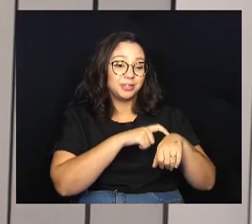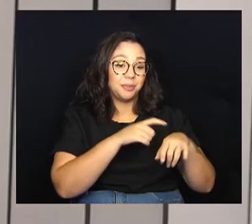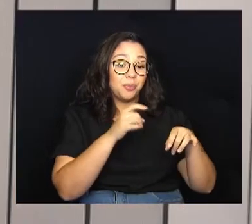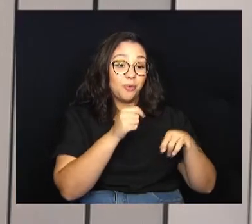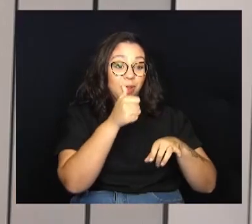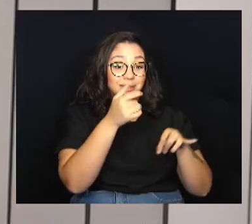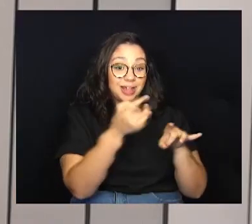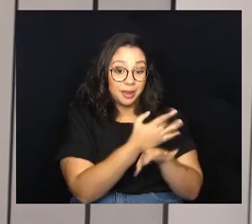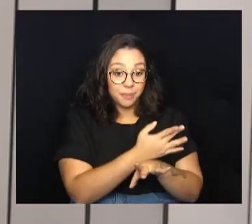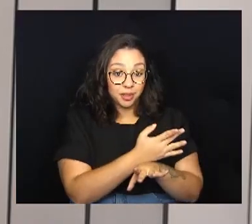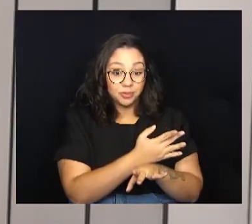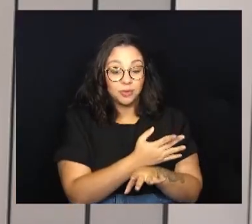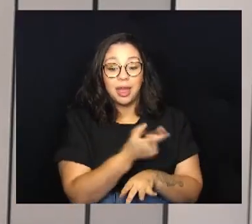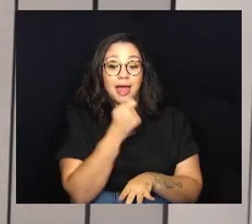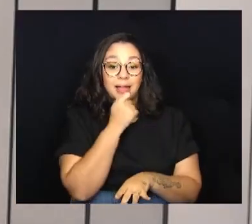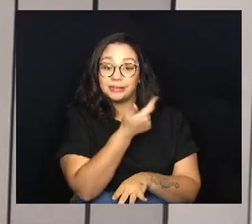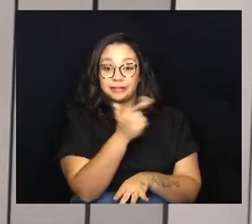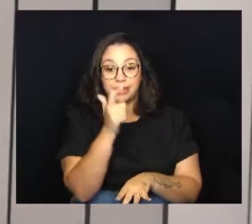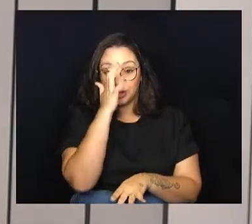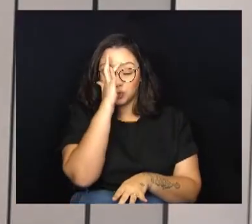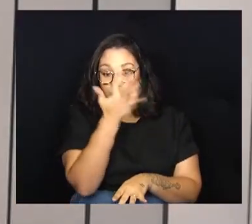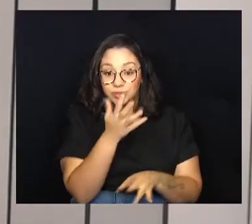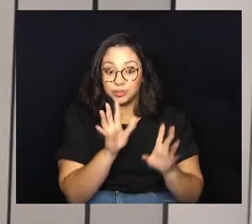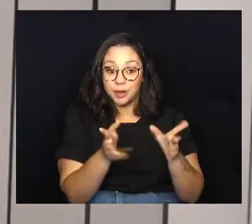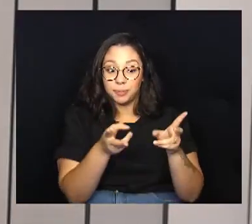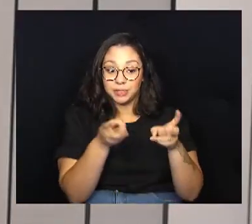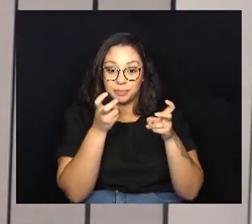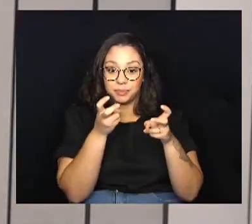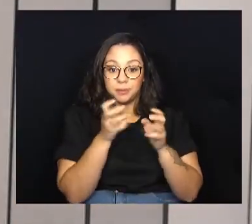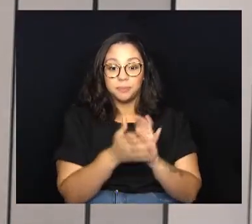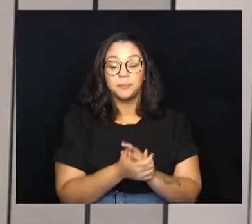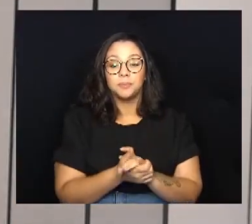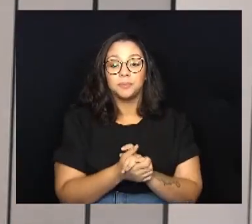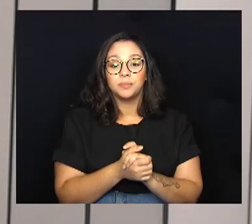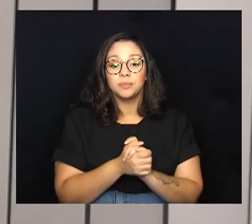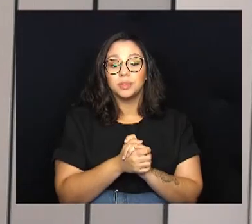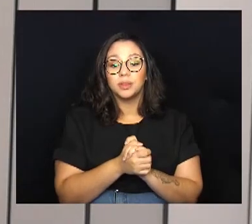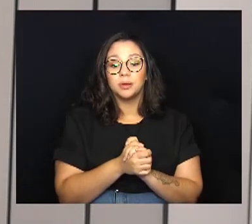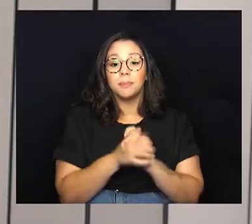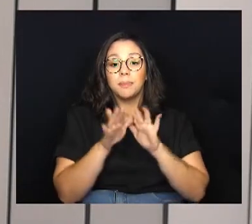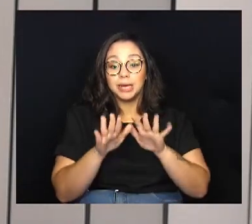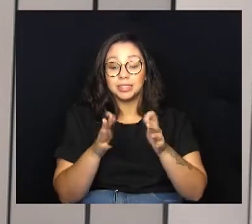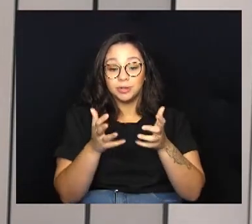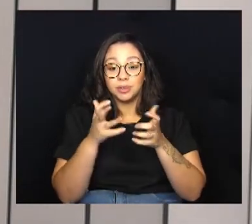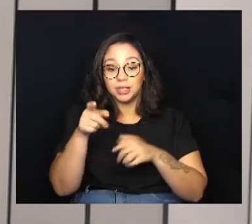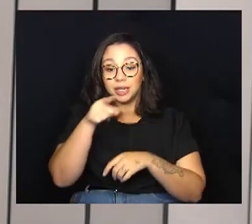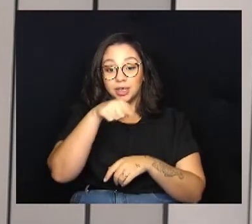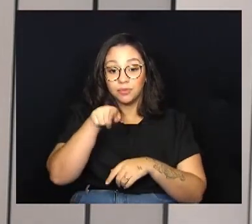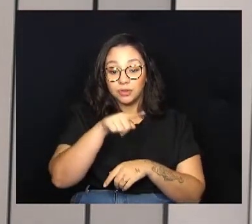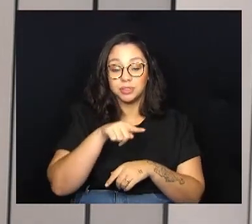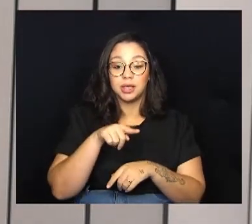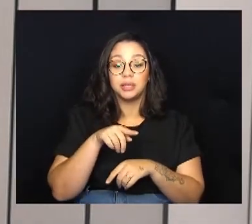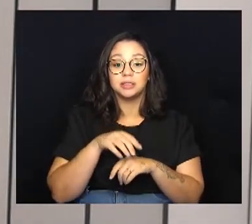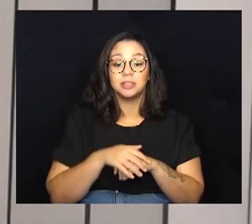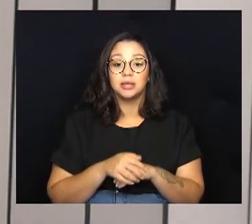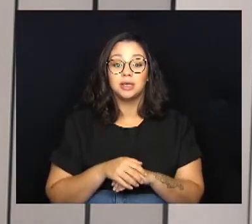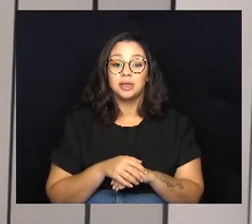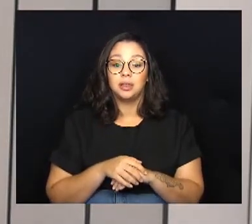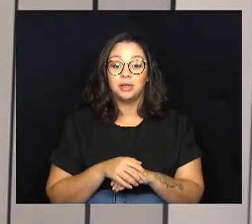voluntários, desprezar esse serviço, porque são pessoas que estão lá ajudando, estão fazendo um papel que deveria ser do poder público, muitas não